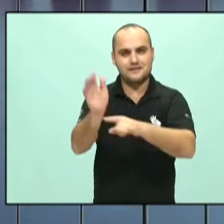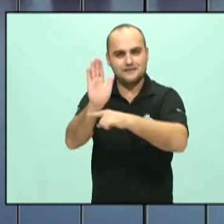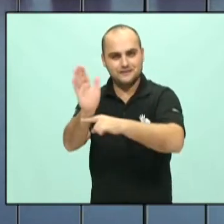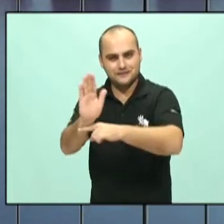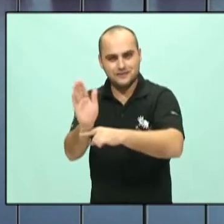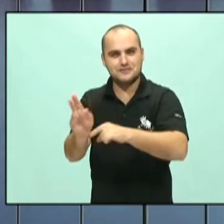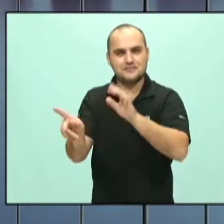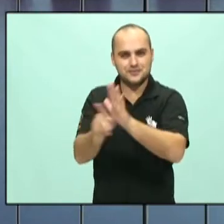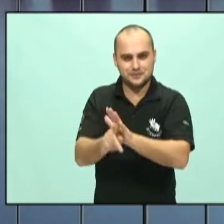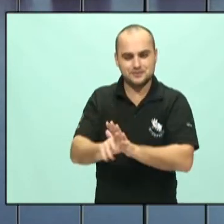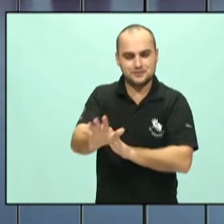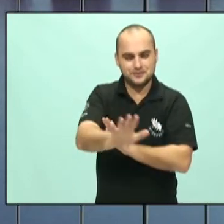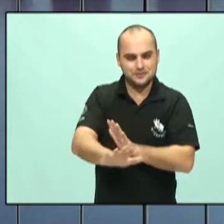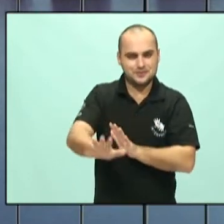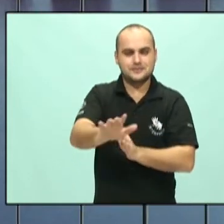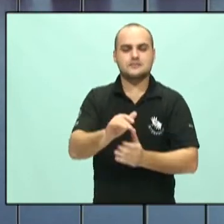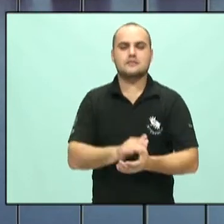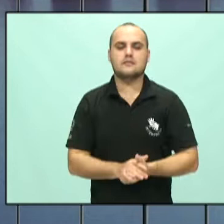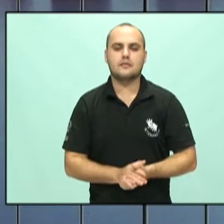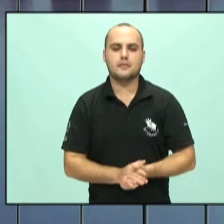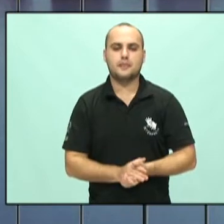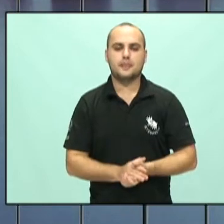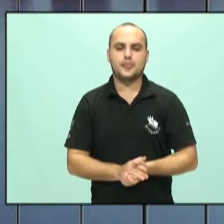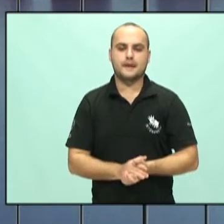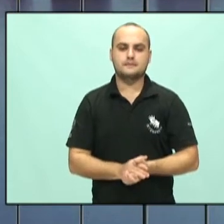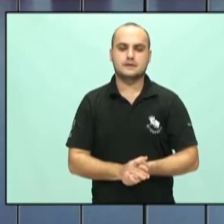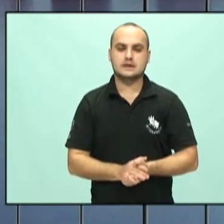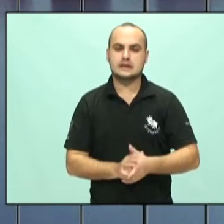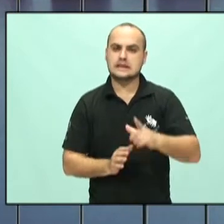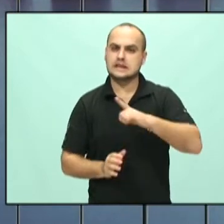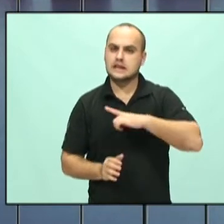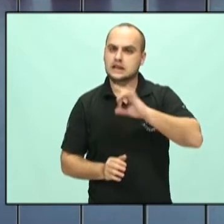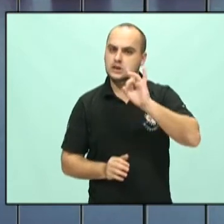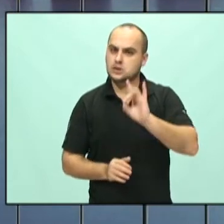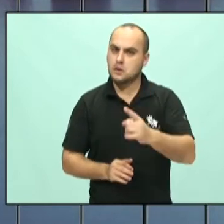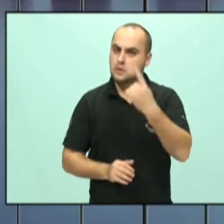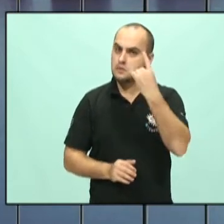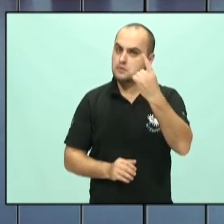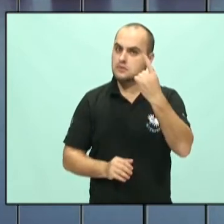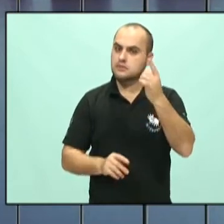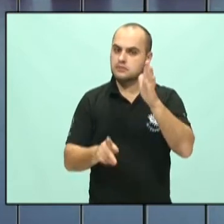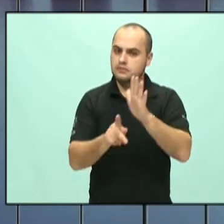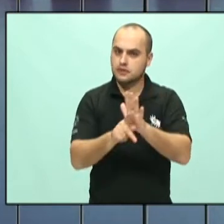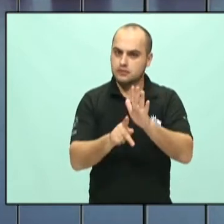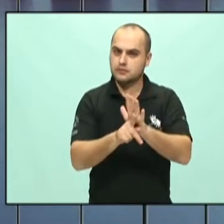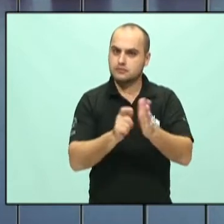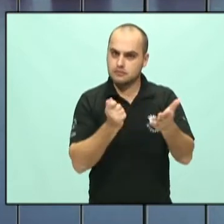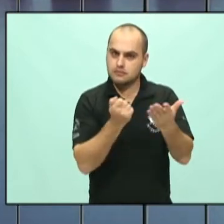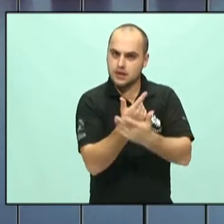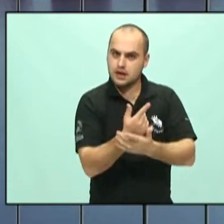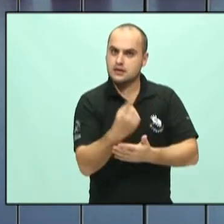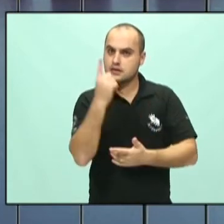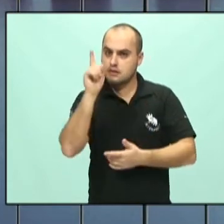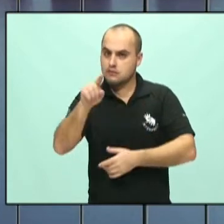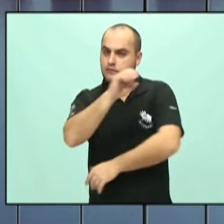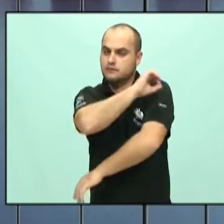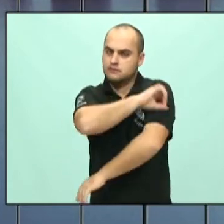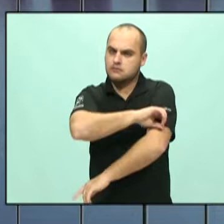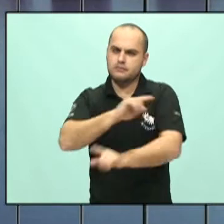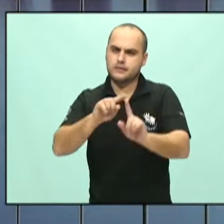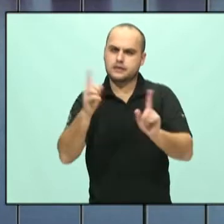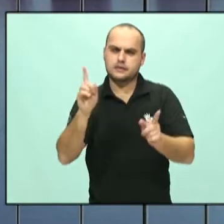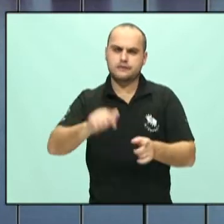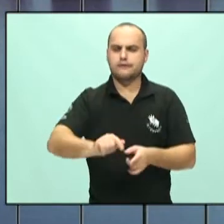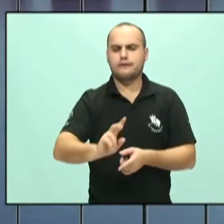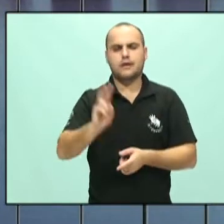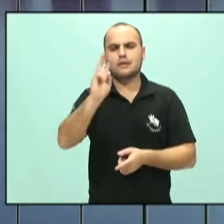mostra competitiva, né? A gente tem apenas uma atividade que é paga, que é uma oficina, e que é paga, mas é um valor simbólico,